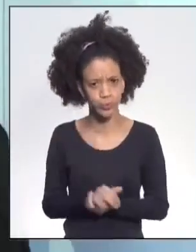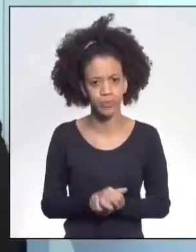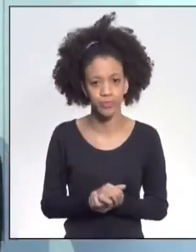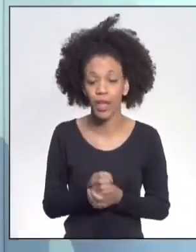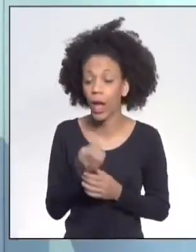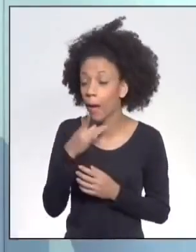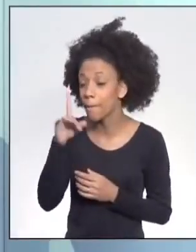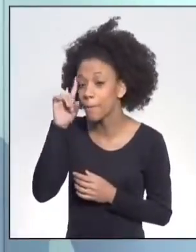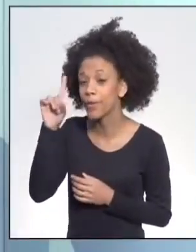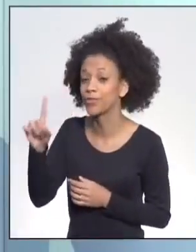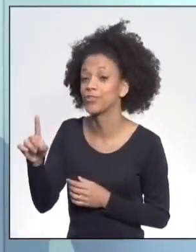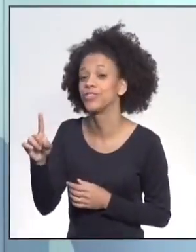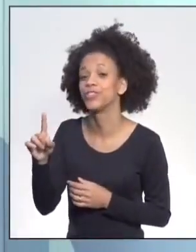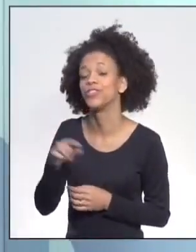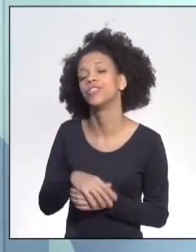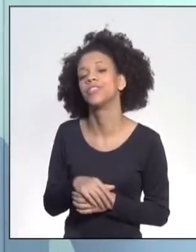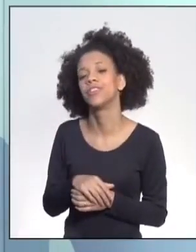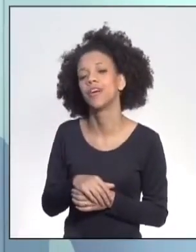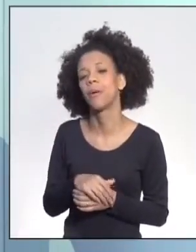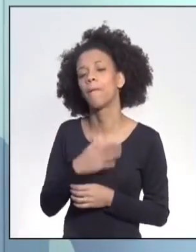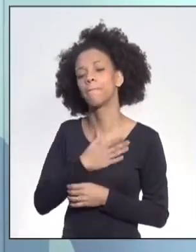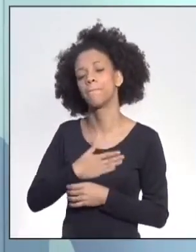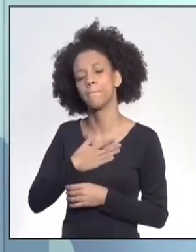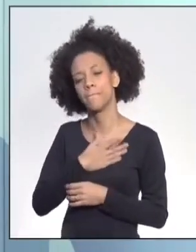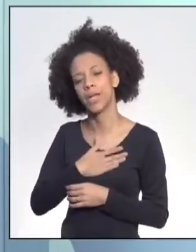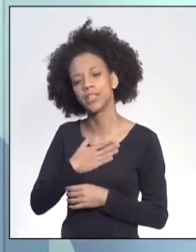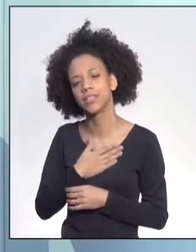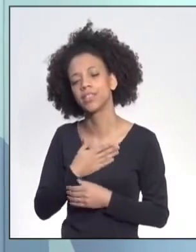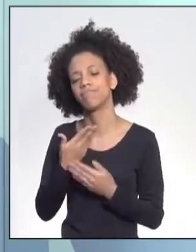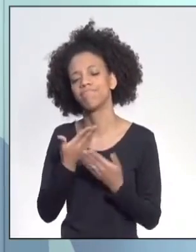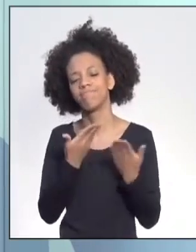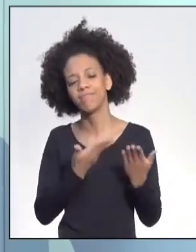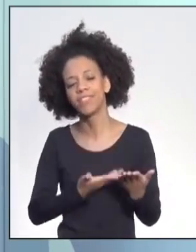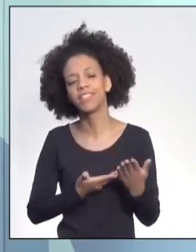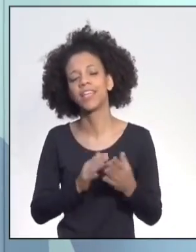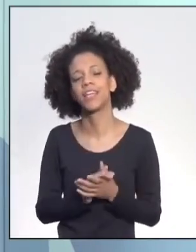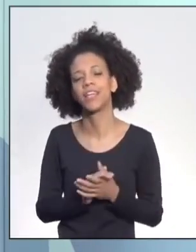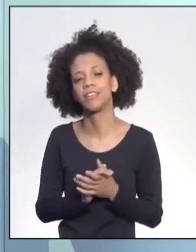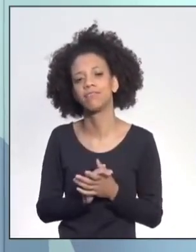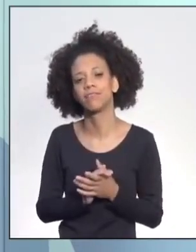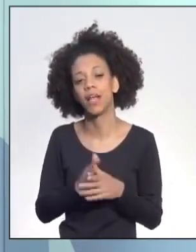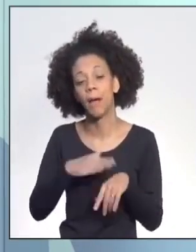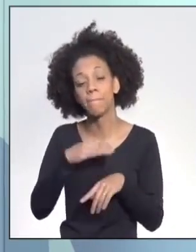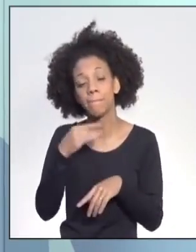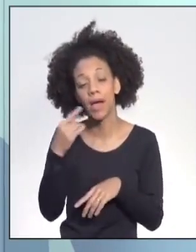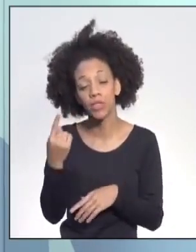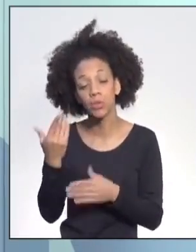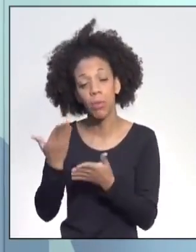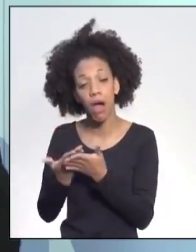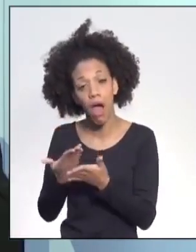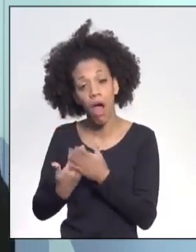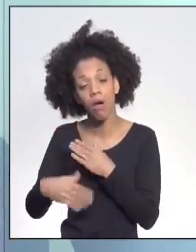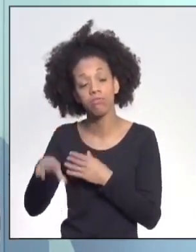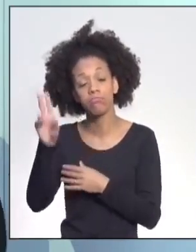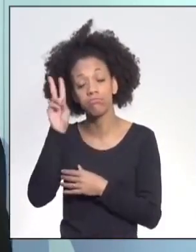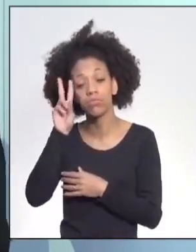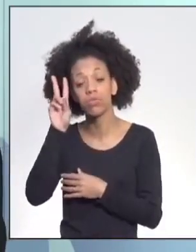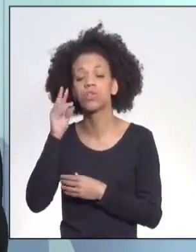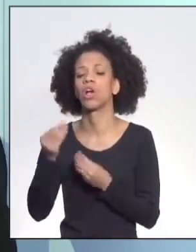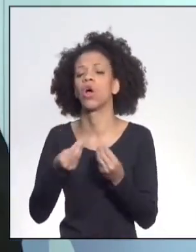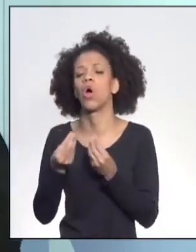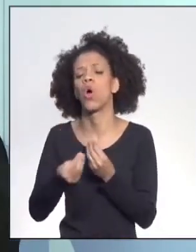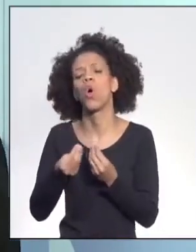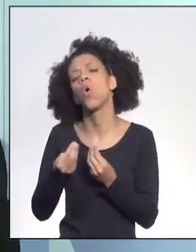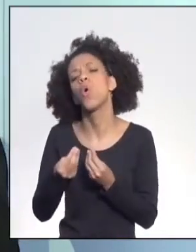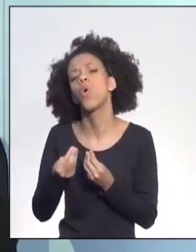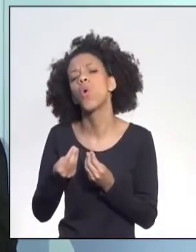bom dia, professora Janaína. É um prazer estar com você aqui nesta manhã para transmitirmos mais uma aula de história e como que nós vamos